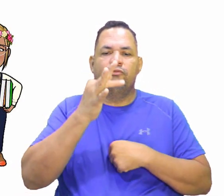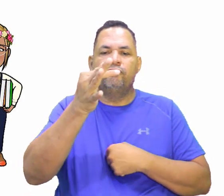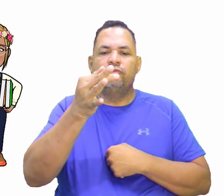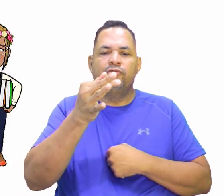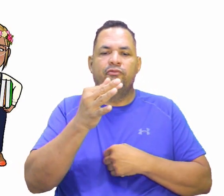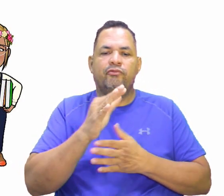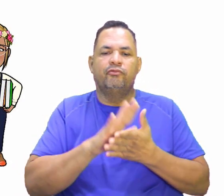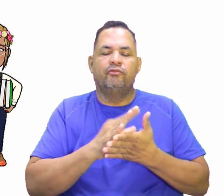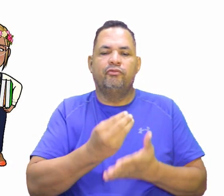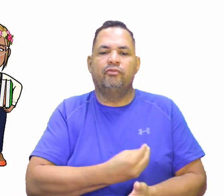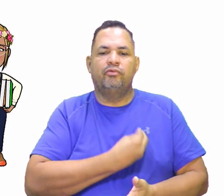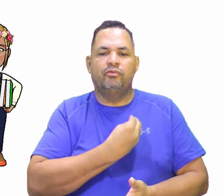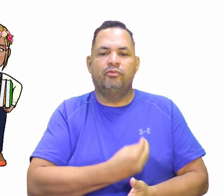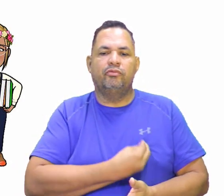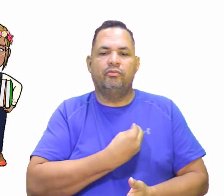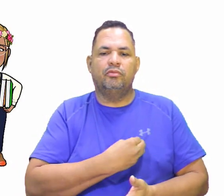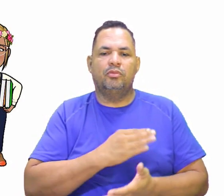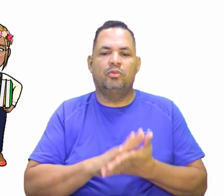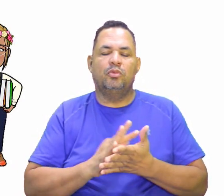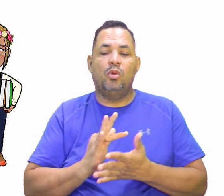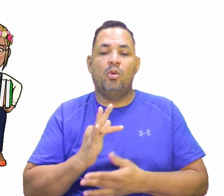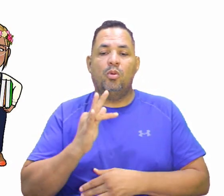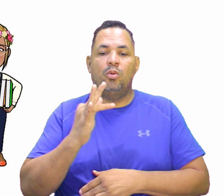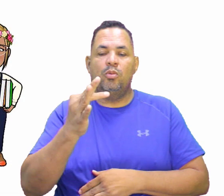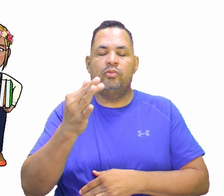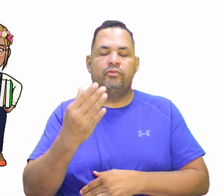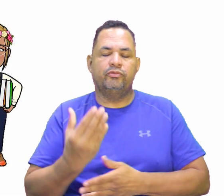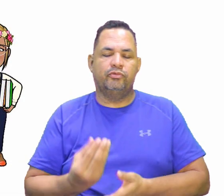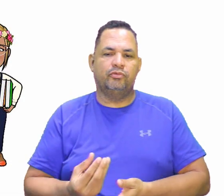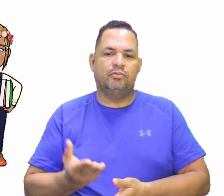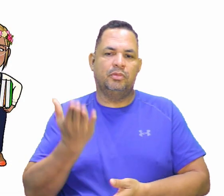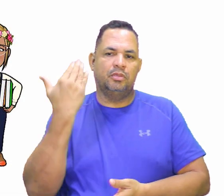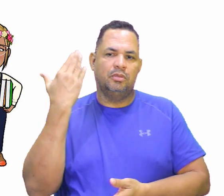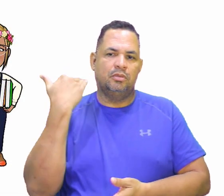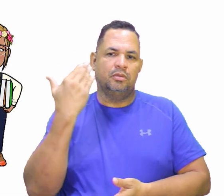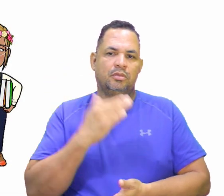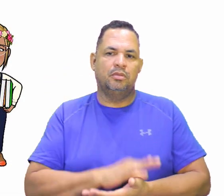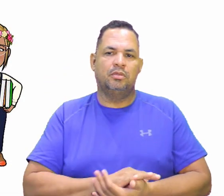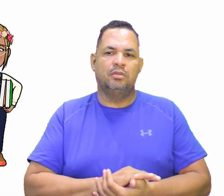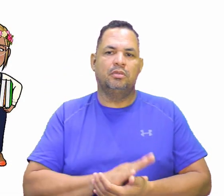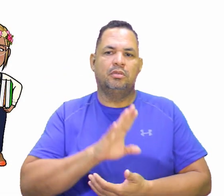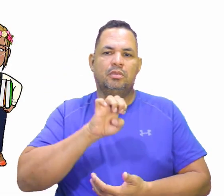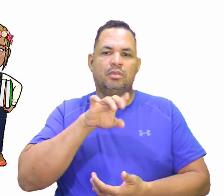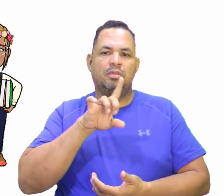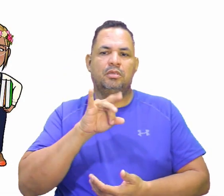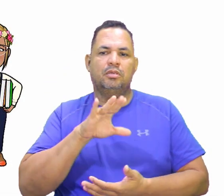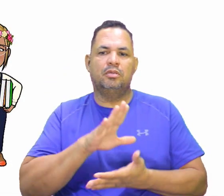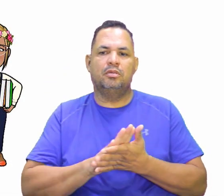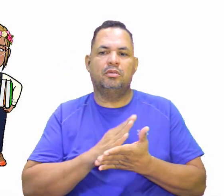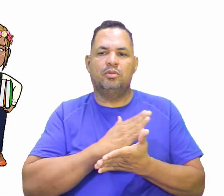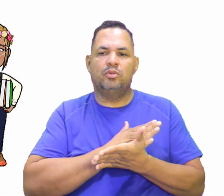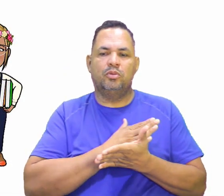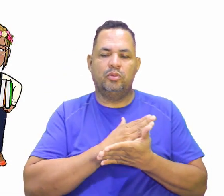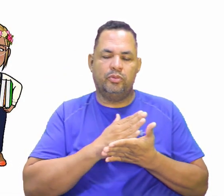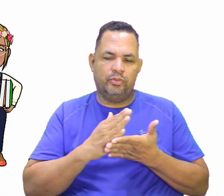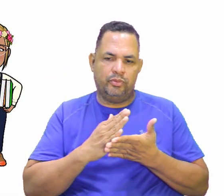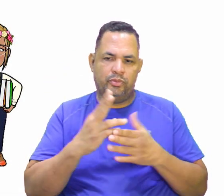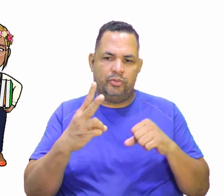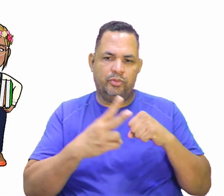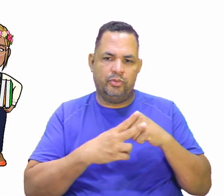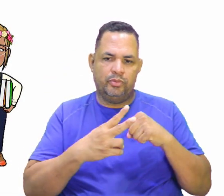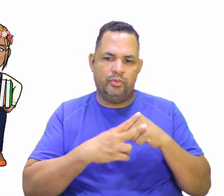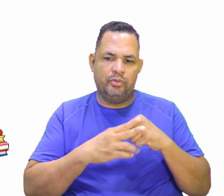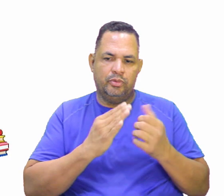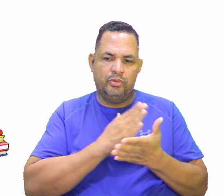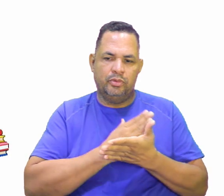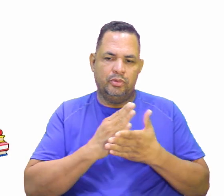presente ou com verbo no futuro do pretérito. E a ênclise? Com verbo no início, que